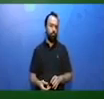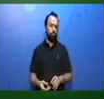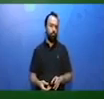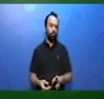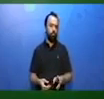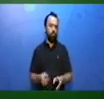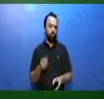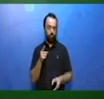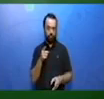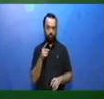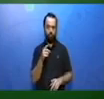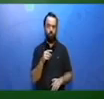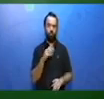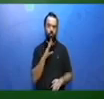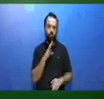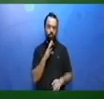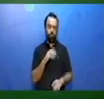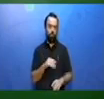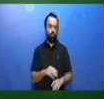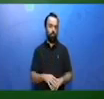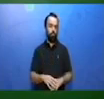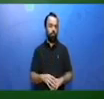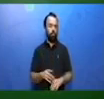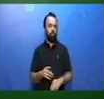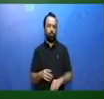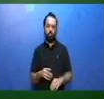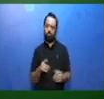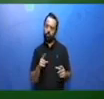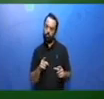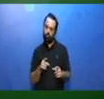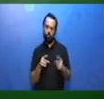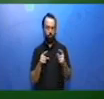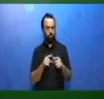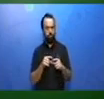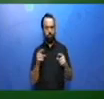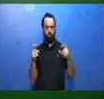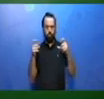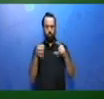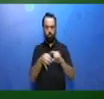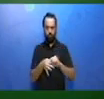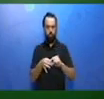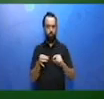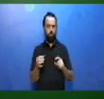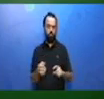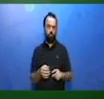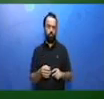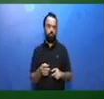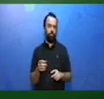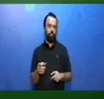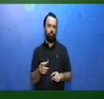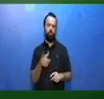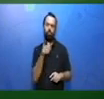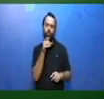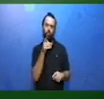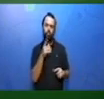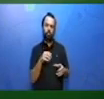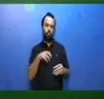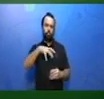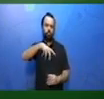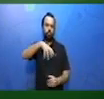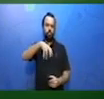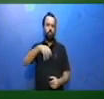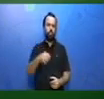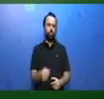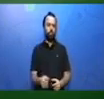Ah, você sabe, eu sei que você sabe, mas você não ligou uma coisa com a outra ainda. Na sua casa, sabe a aguinha que sai da torneira?